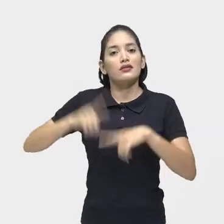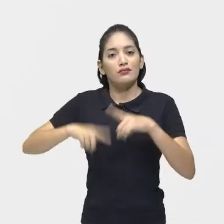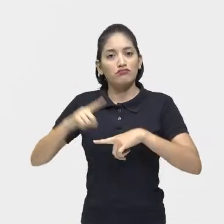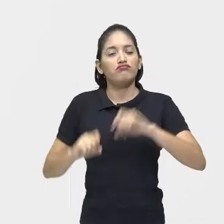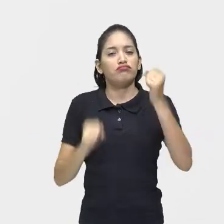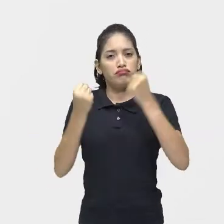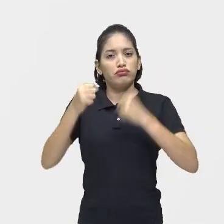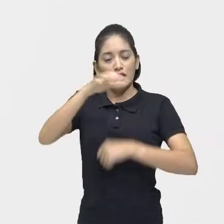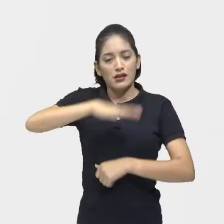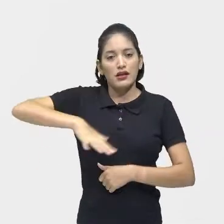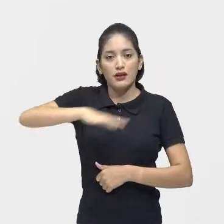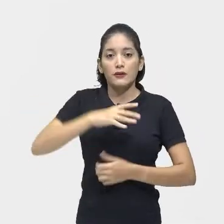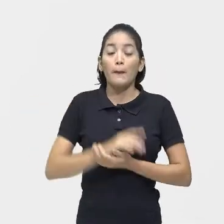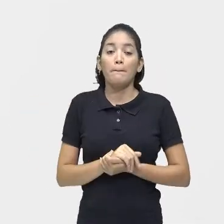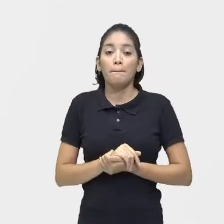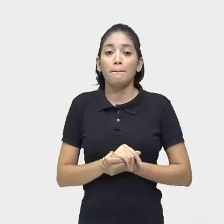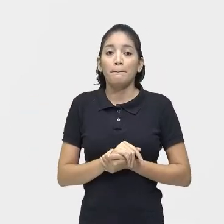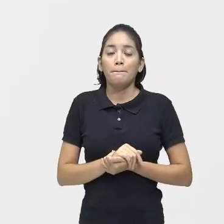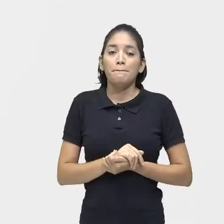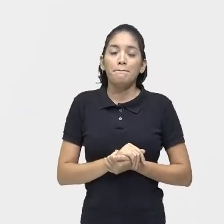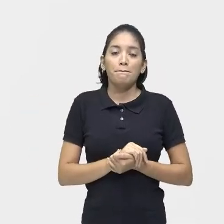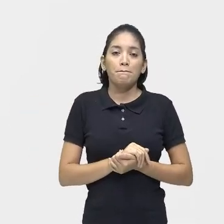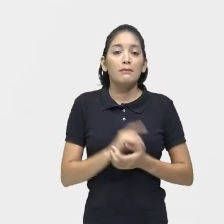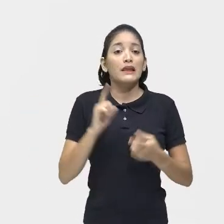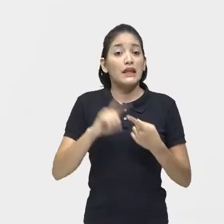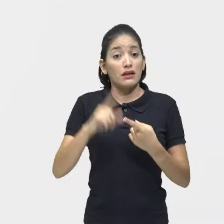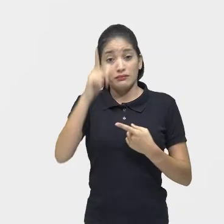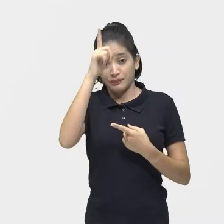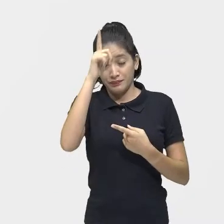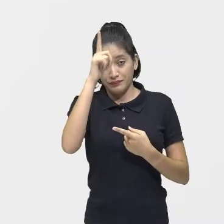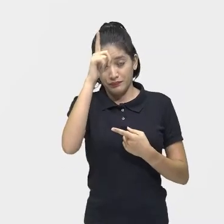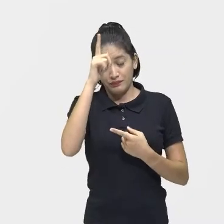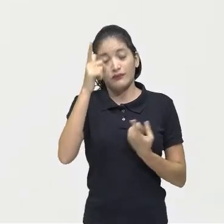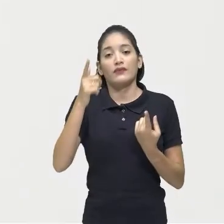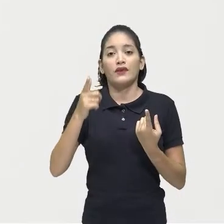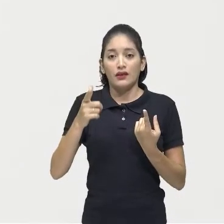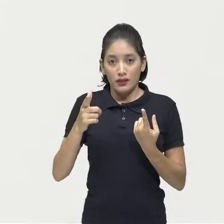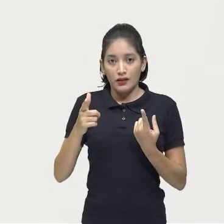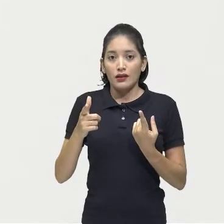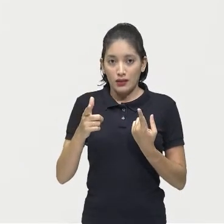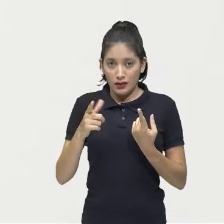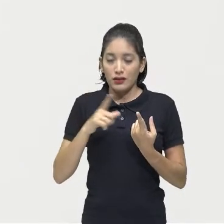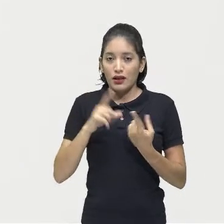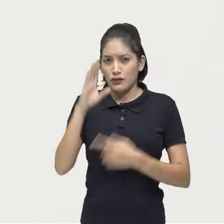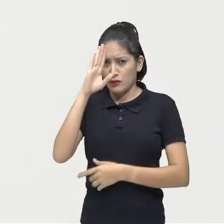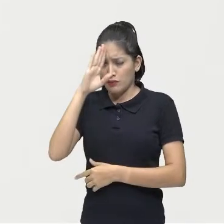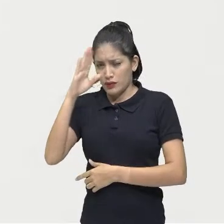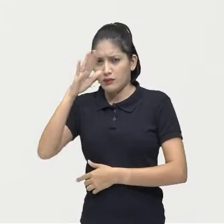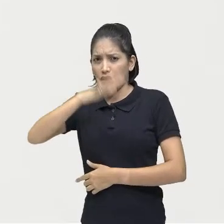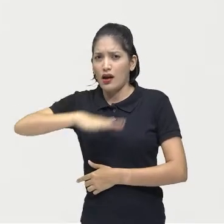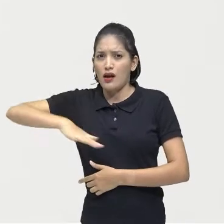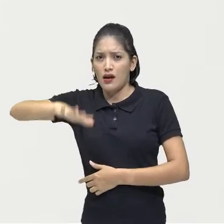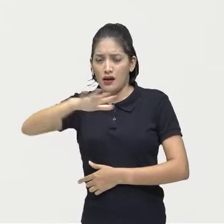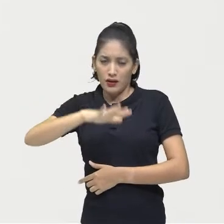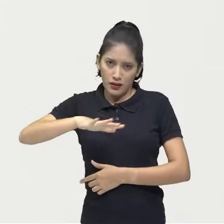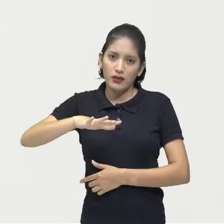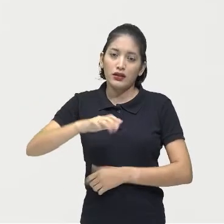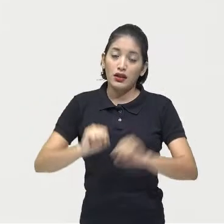essa região, né? Nós temos a Alemanha, que vão compor aí esses principais parques industriais, né?